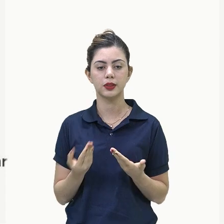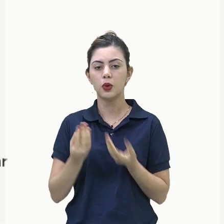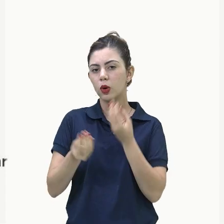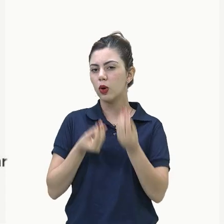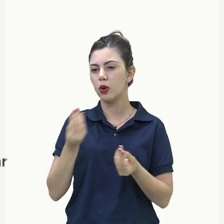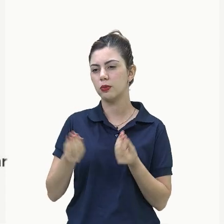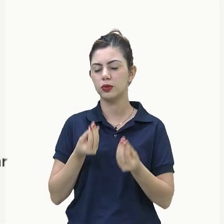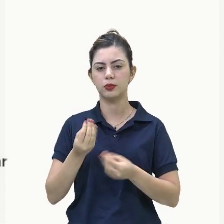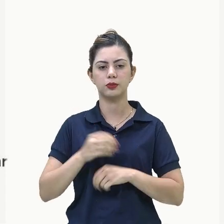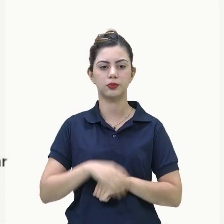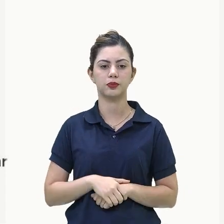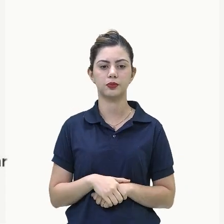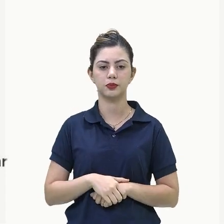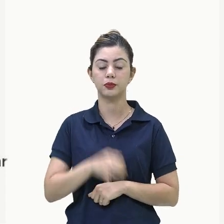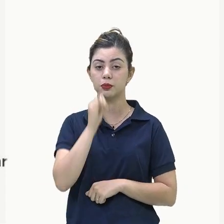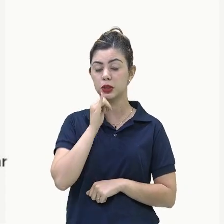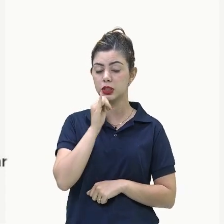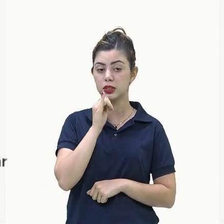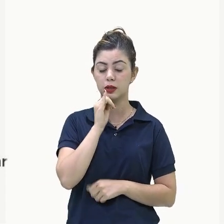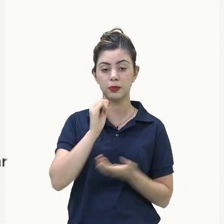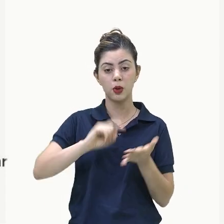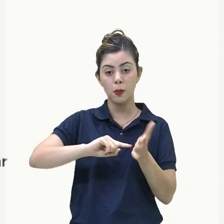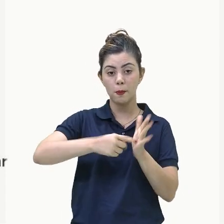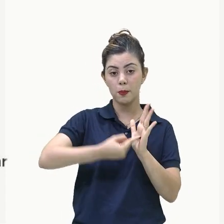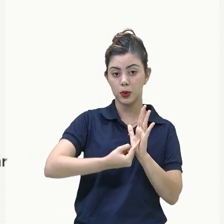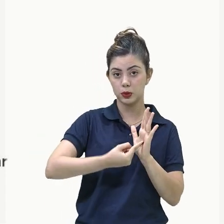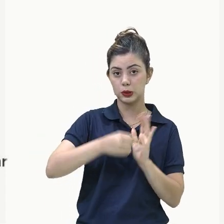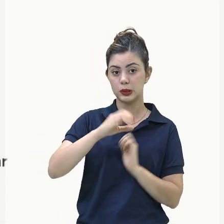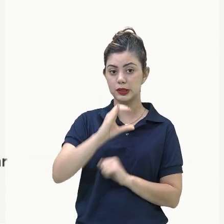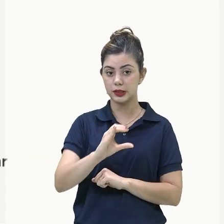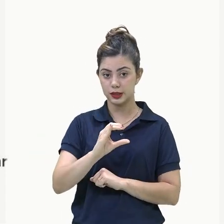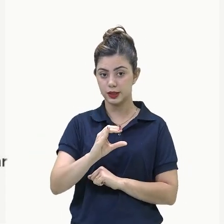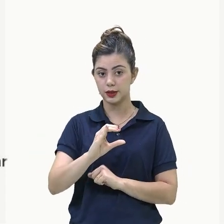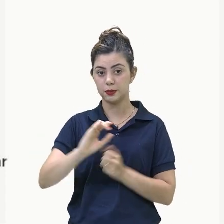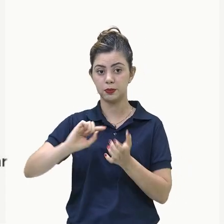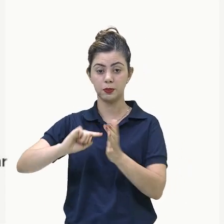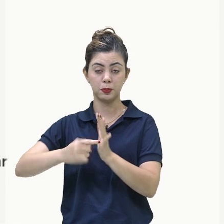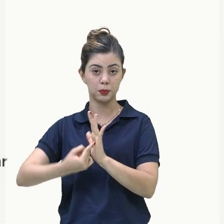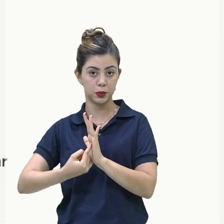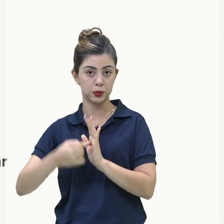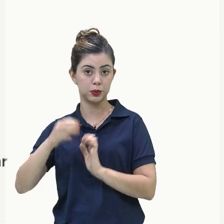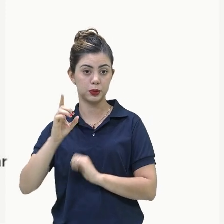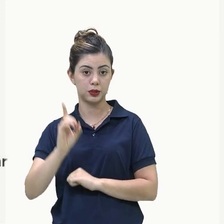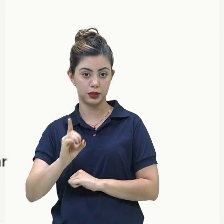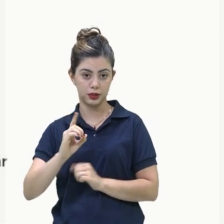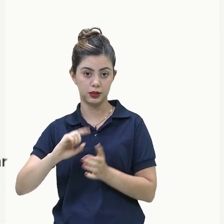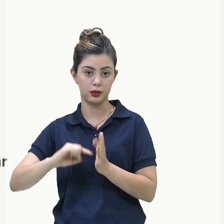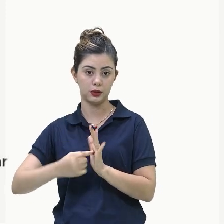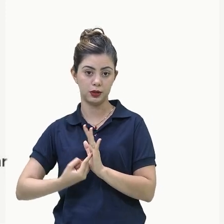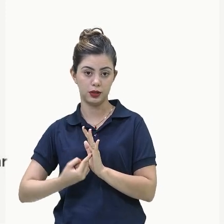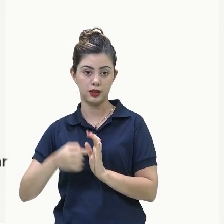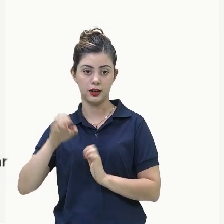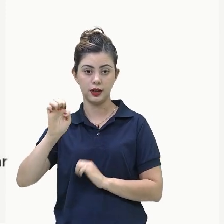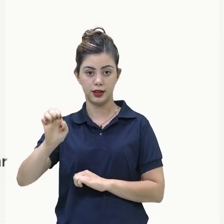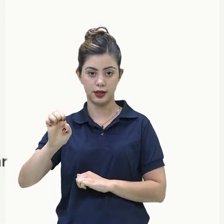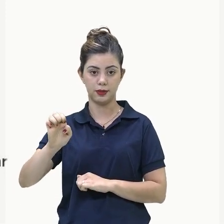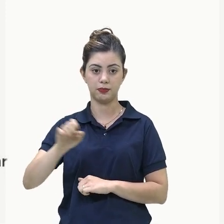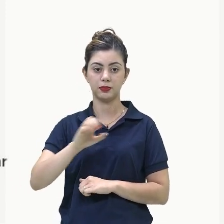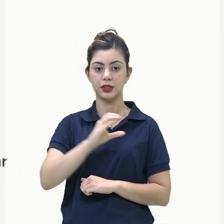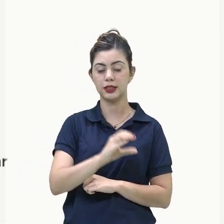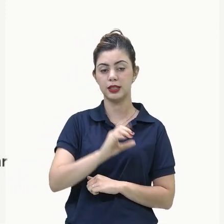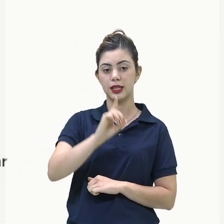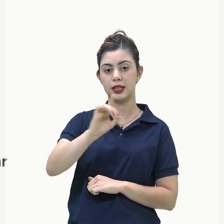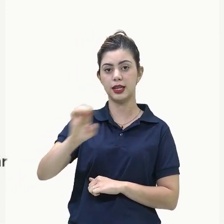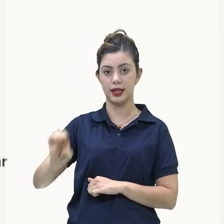um ponto C, um ponto D e um ponto E. Eles não estão alinhados,